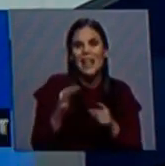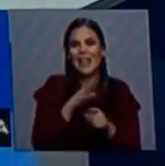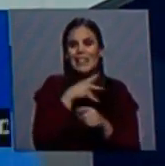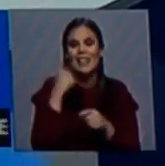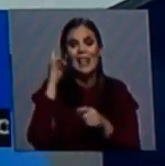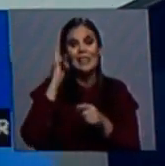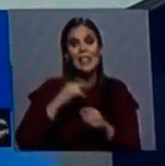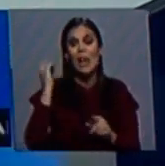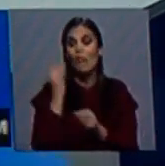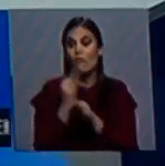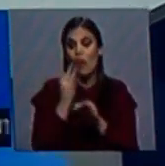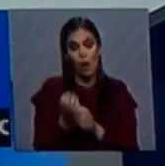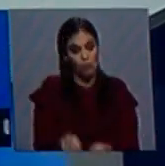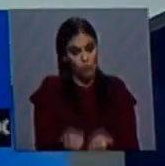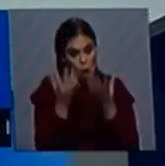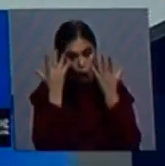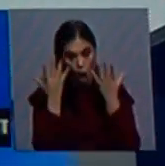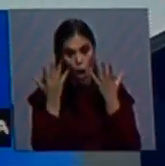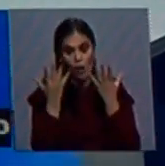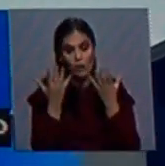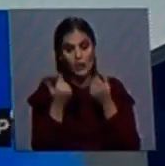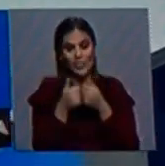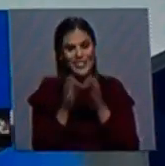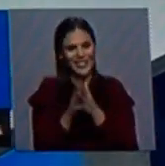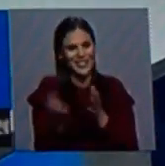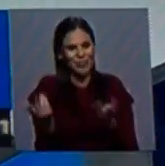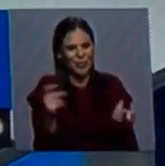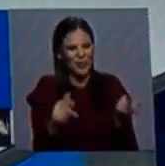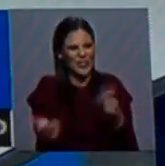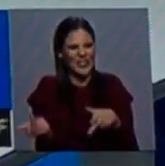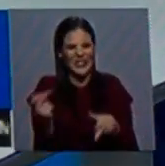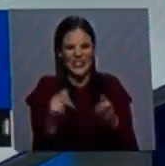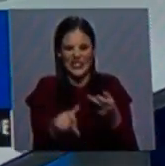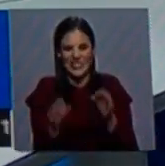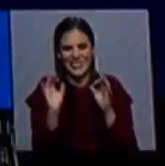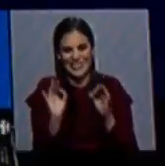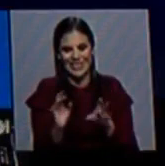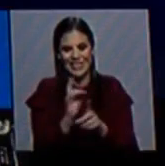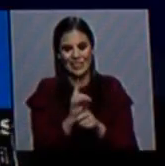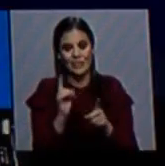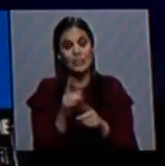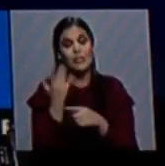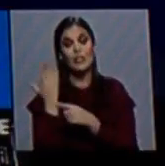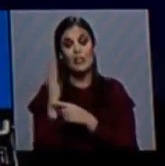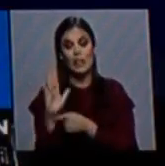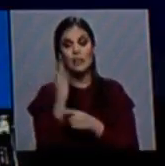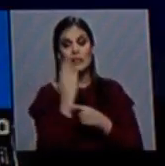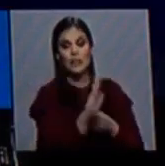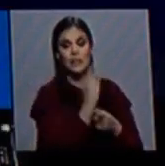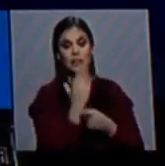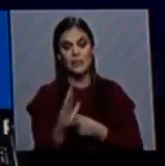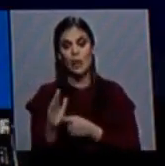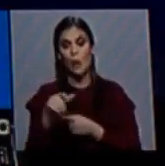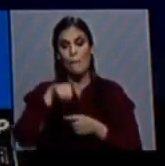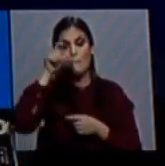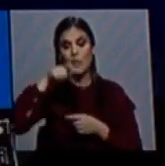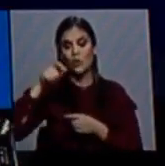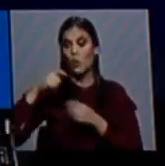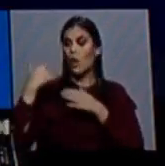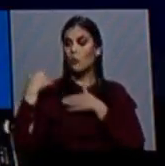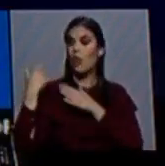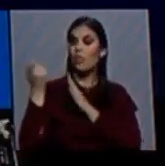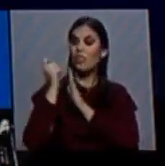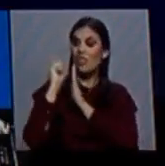de lançamento, todas estas surpresas, não é? E quer dar exemplos de ilustradores que já tenham participado